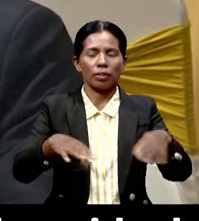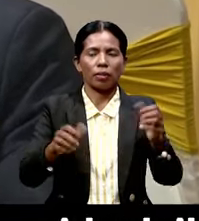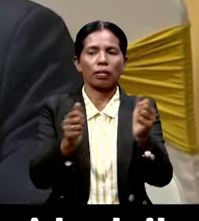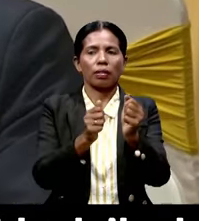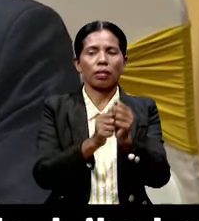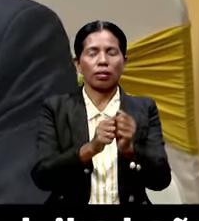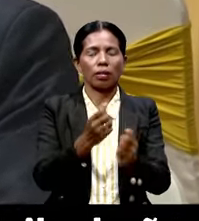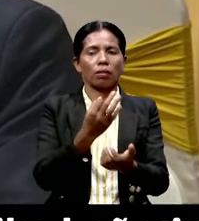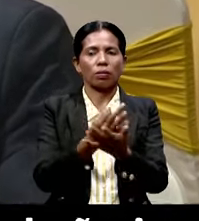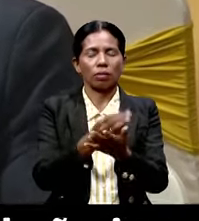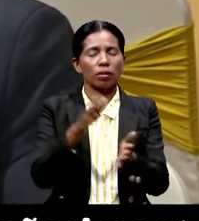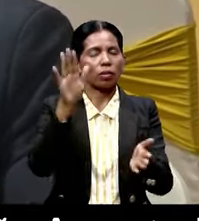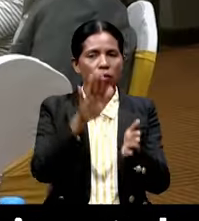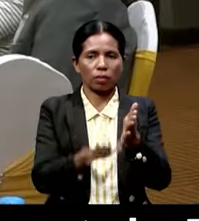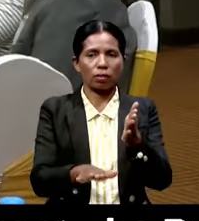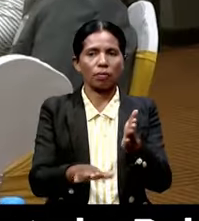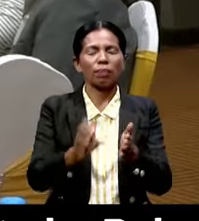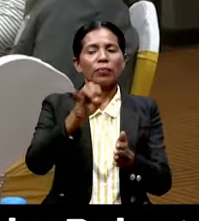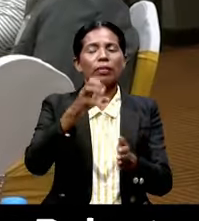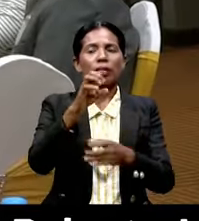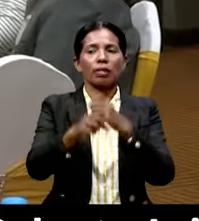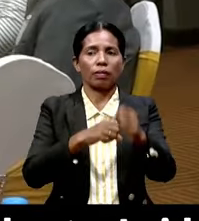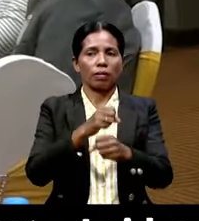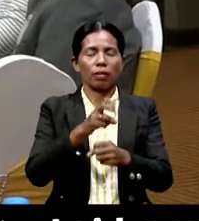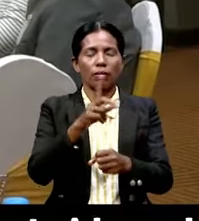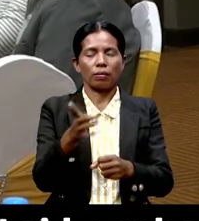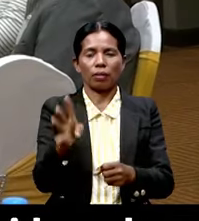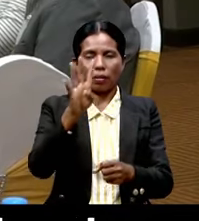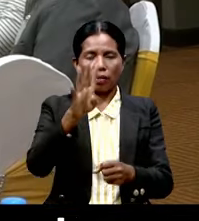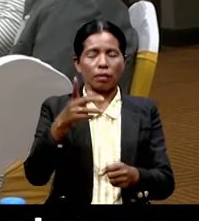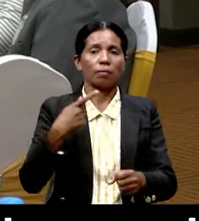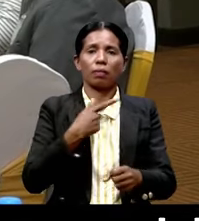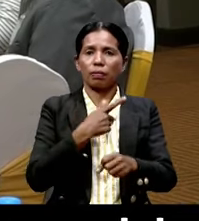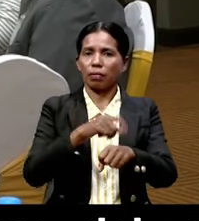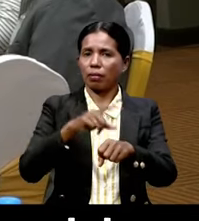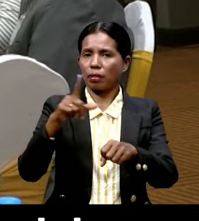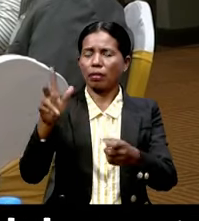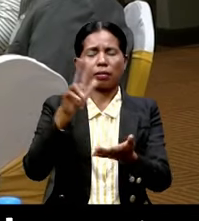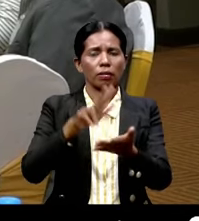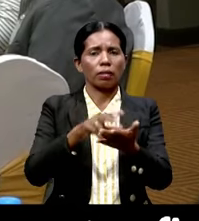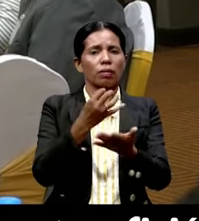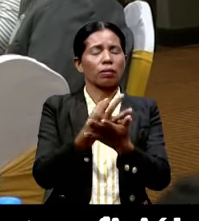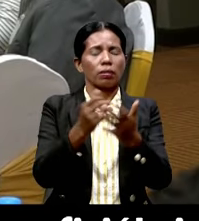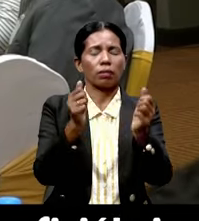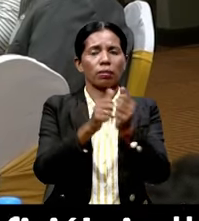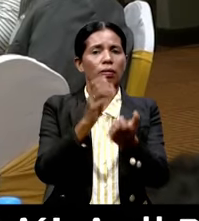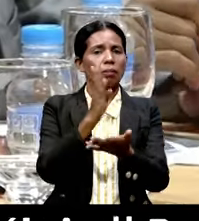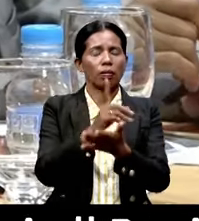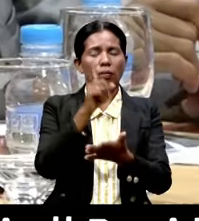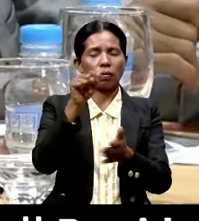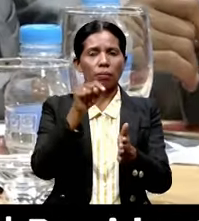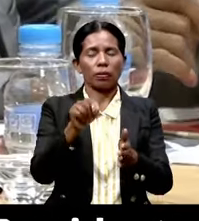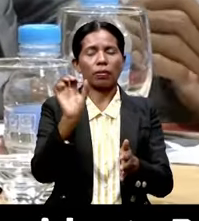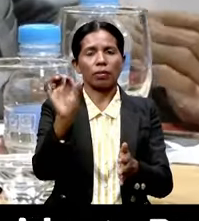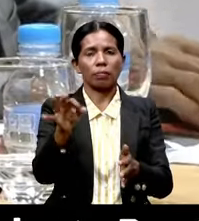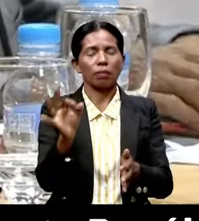com montante que iclio e orçamento geral estado tinan ringuraron no sehat ne Parlamento Nacional aprova on osa no montante bilhão ida ponto siano resin lima.